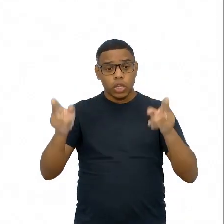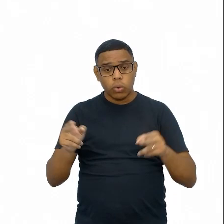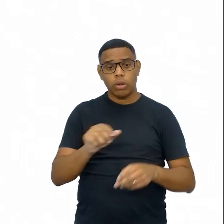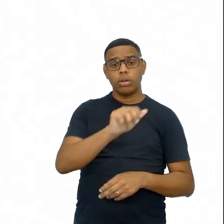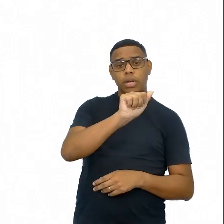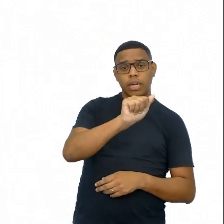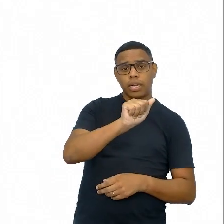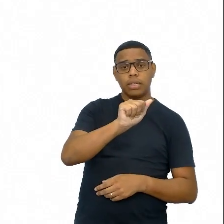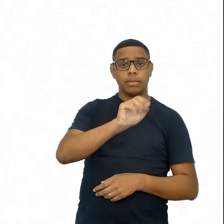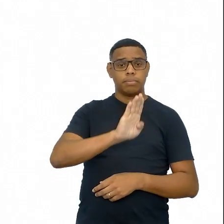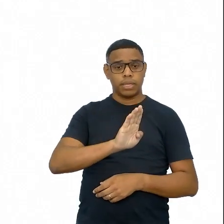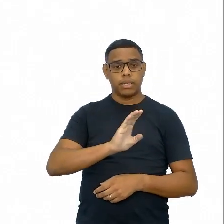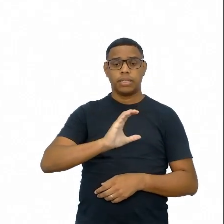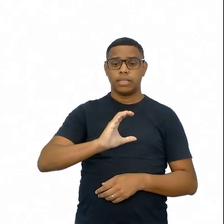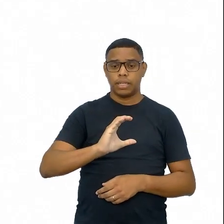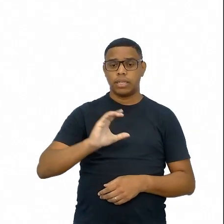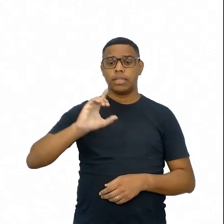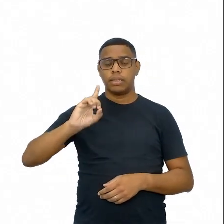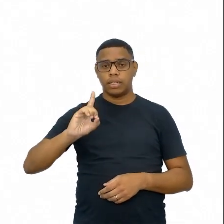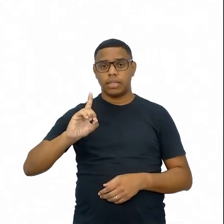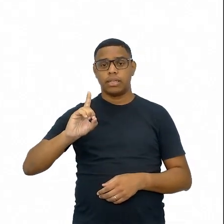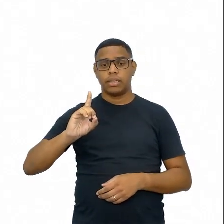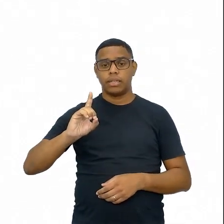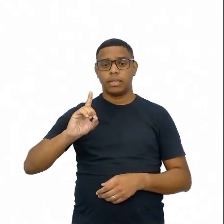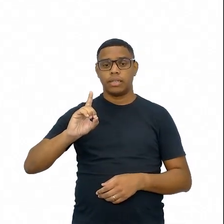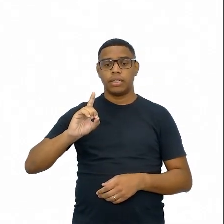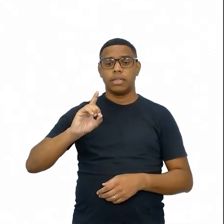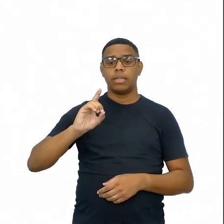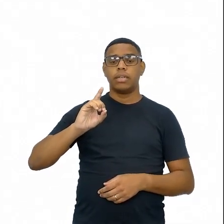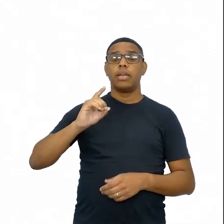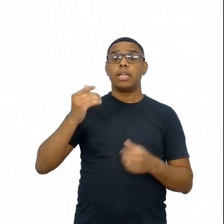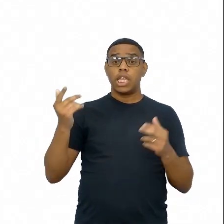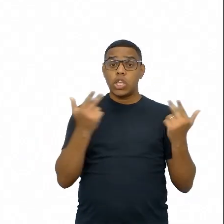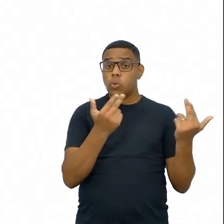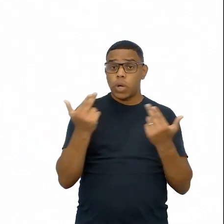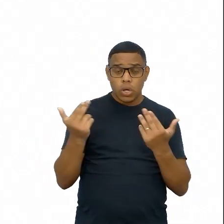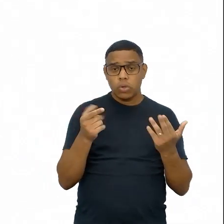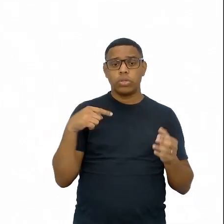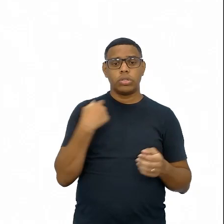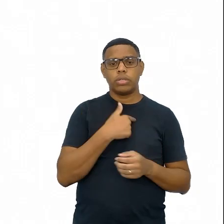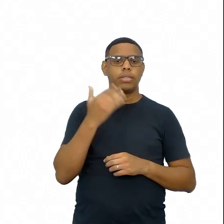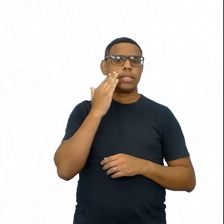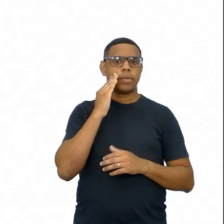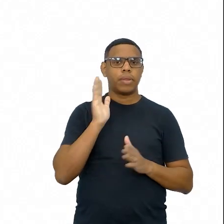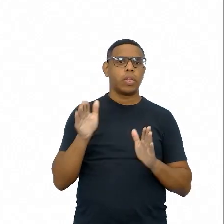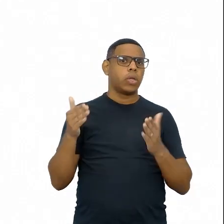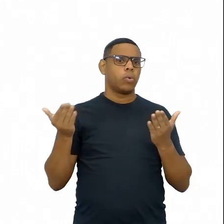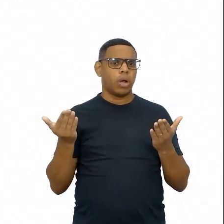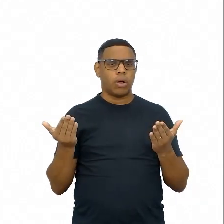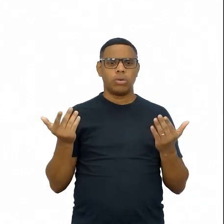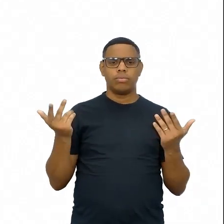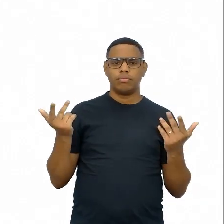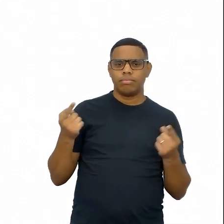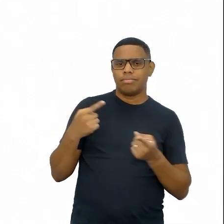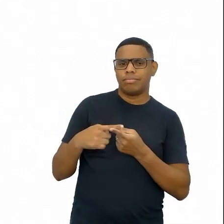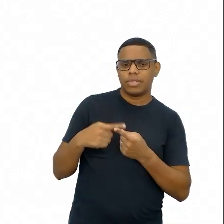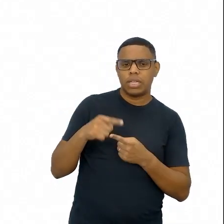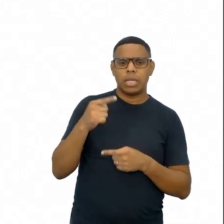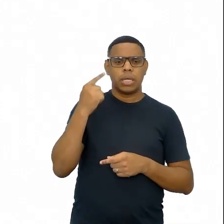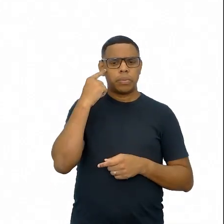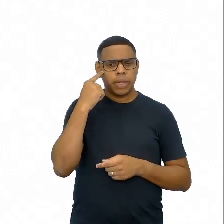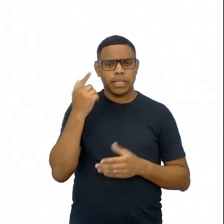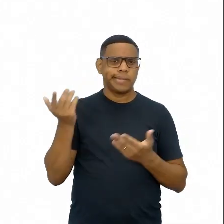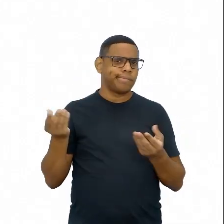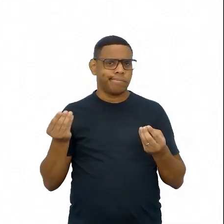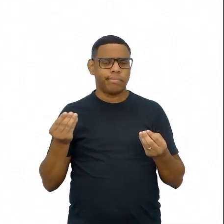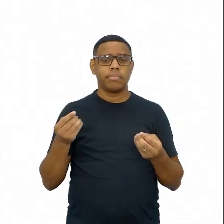estão nas alternativas. Então, fica difícil a gente saber, será que realmente, né, o que eles pensam sobre